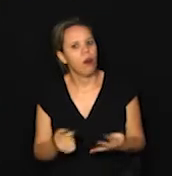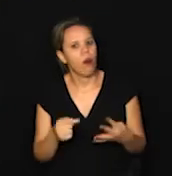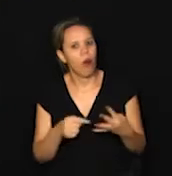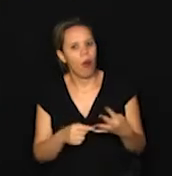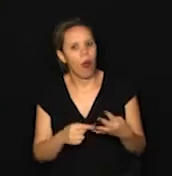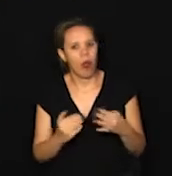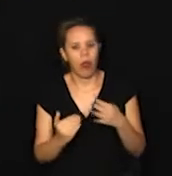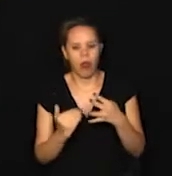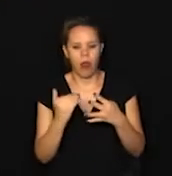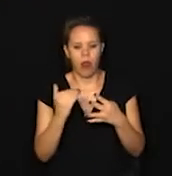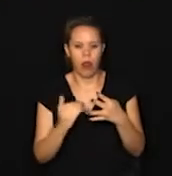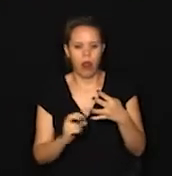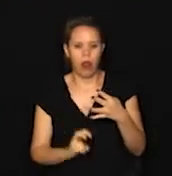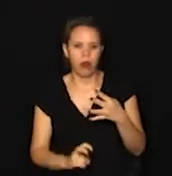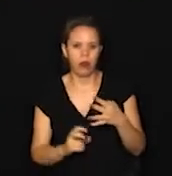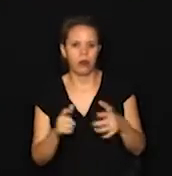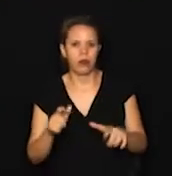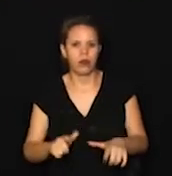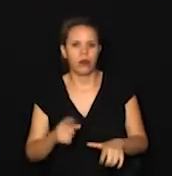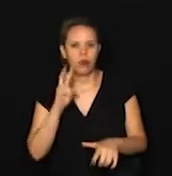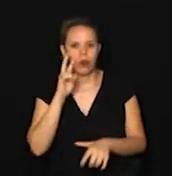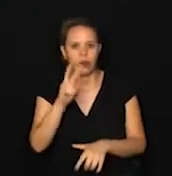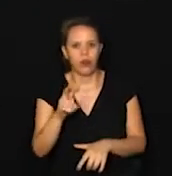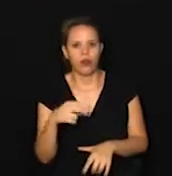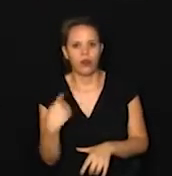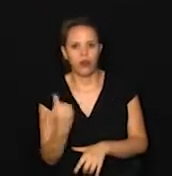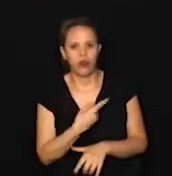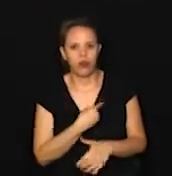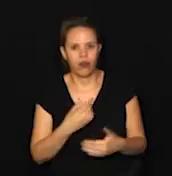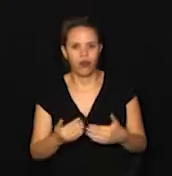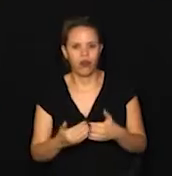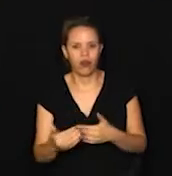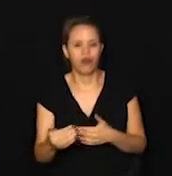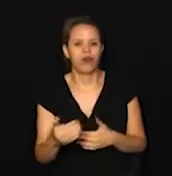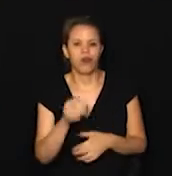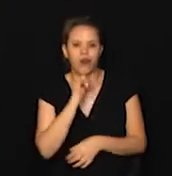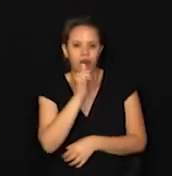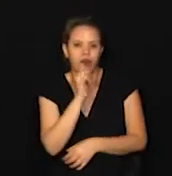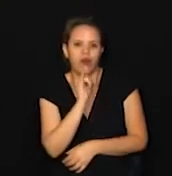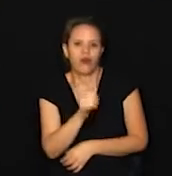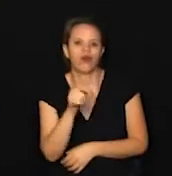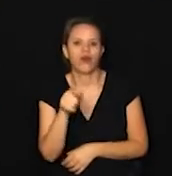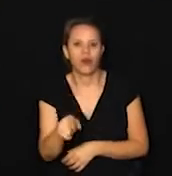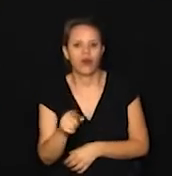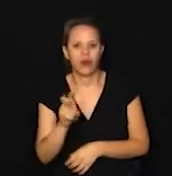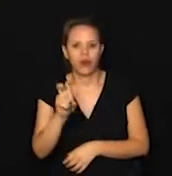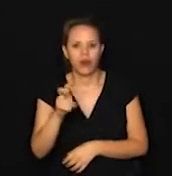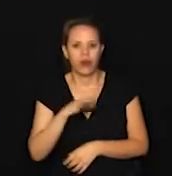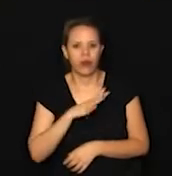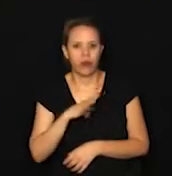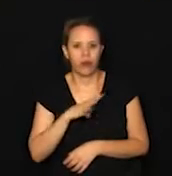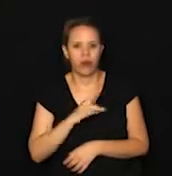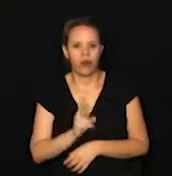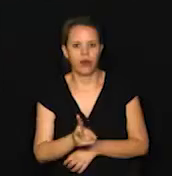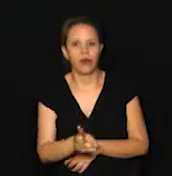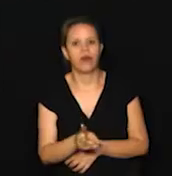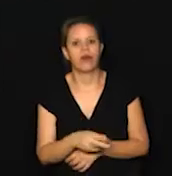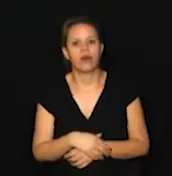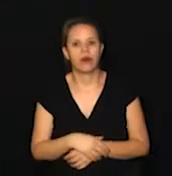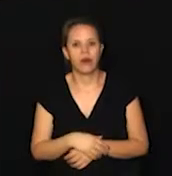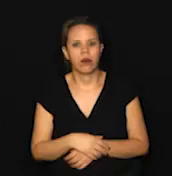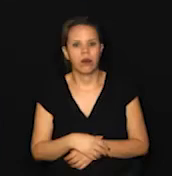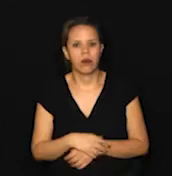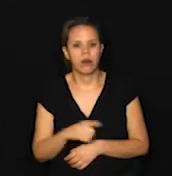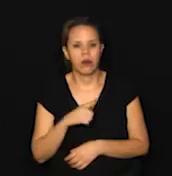quinto lugar, mas a gente pode ver que nas nossas últimas mensurações, essas são as 5 cidades que continuam. Olha, e depois